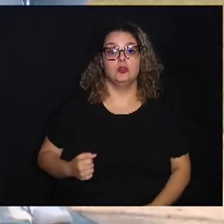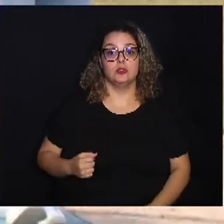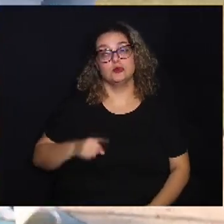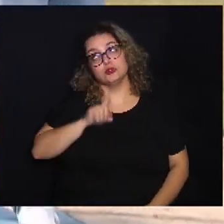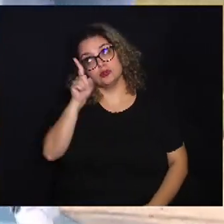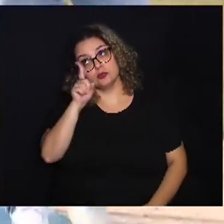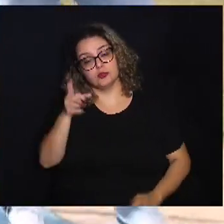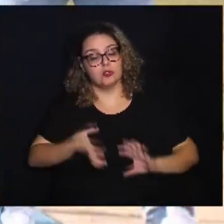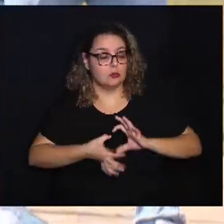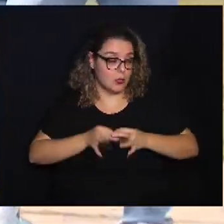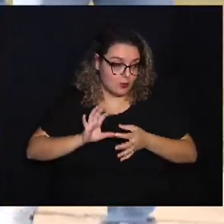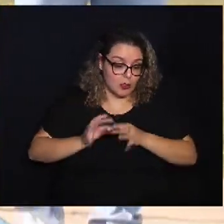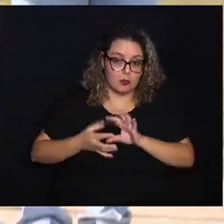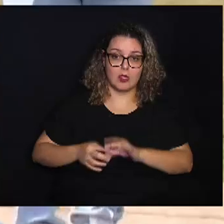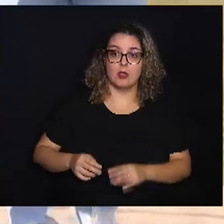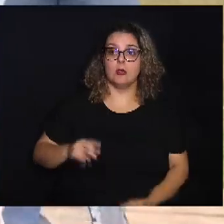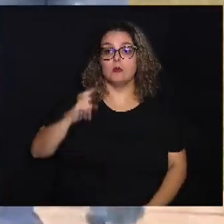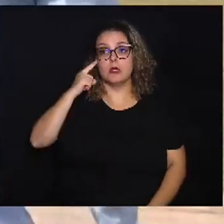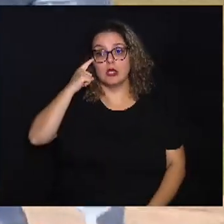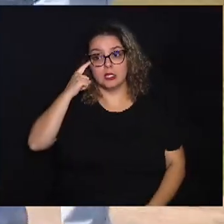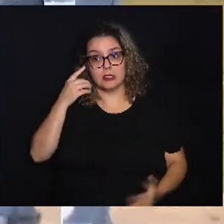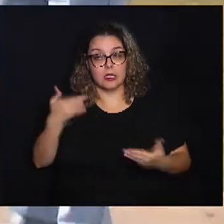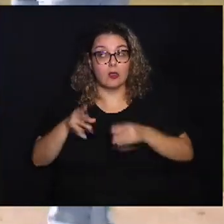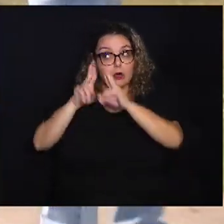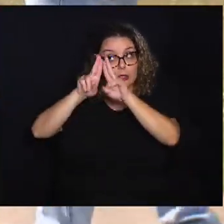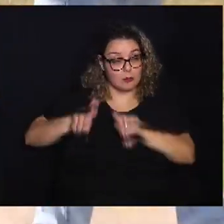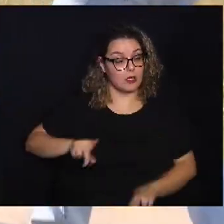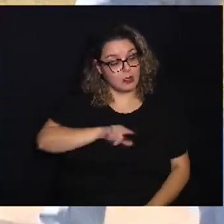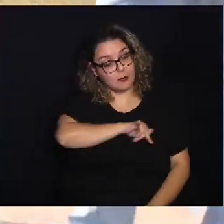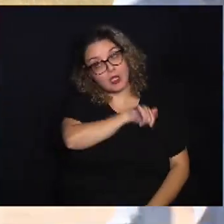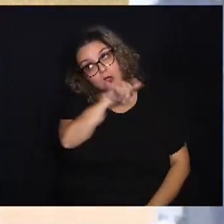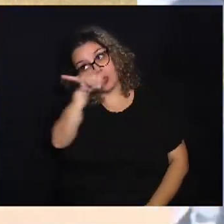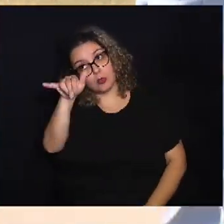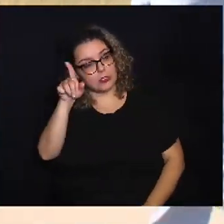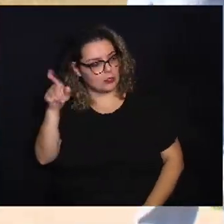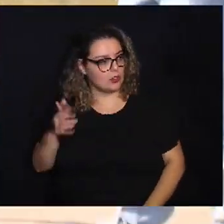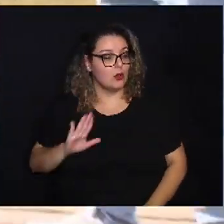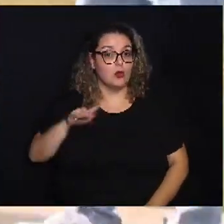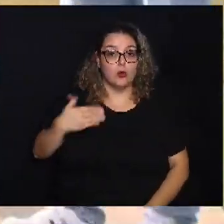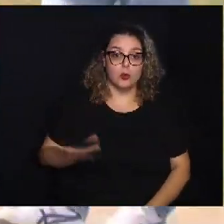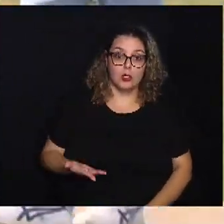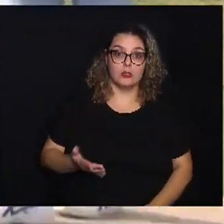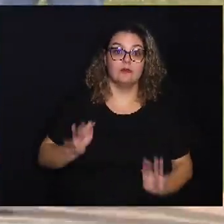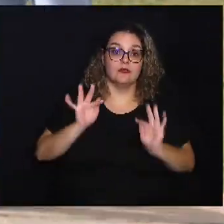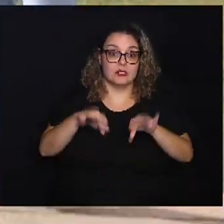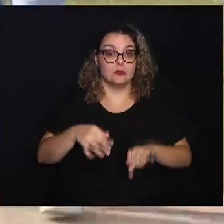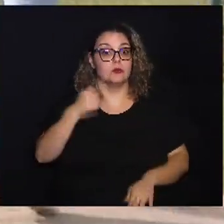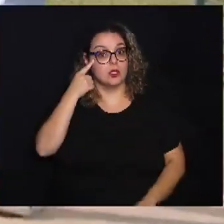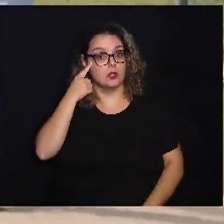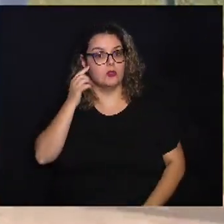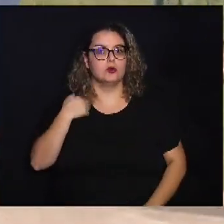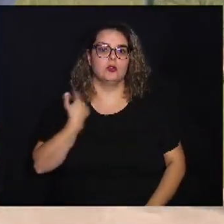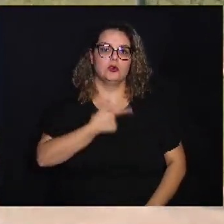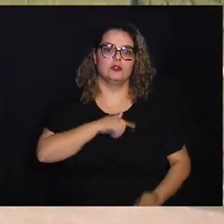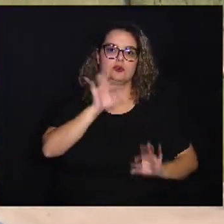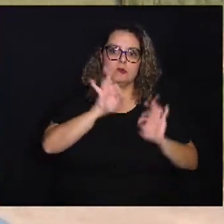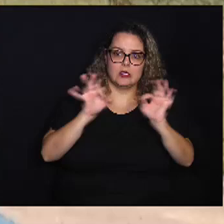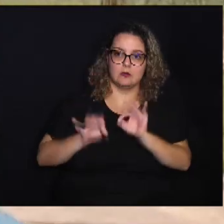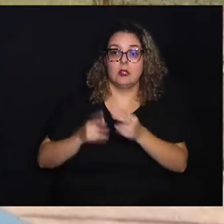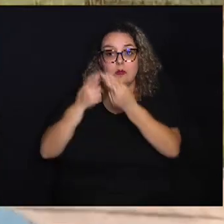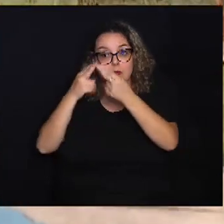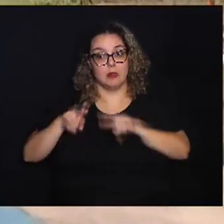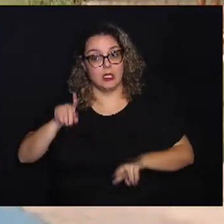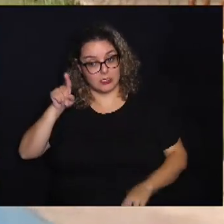Tóquio, agora vamos para Paris. Isso quando acabou os Jogos de Tóquio, nosso planejamento já era Paris. Então